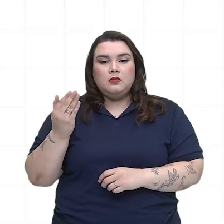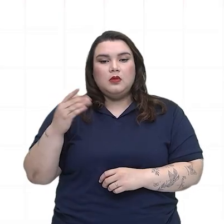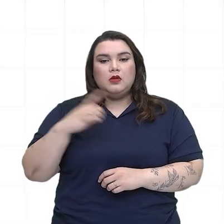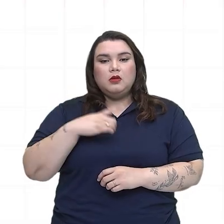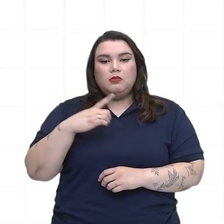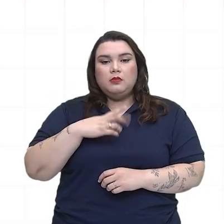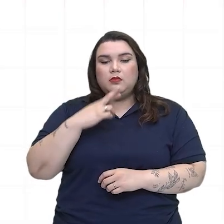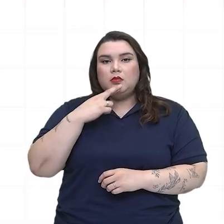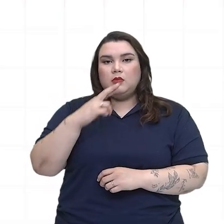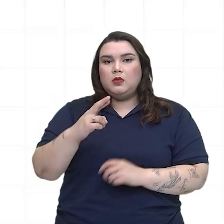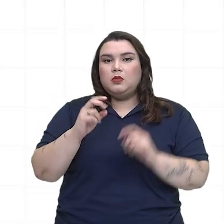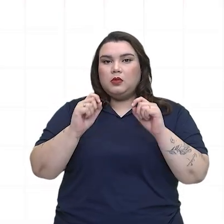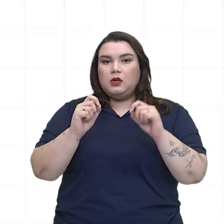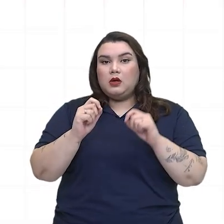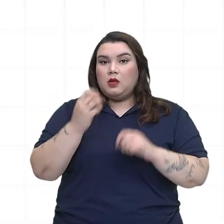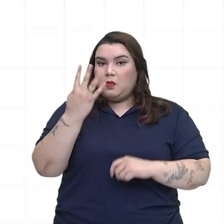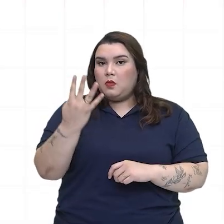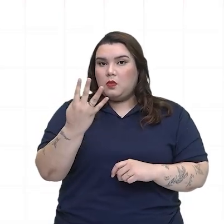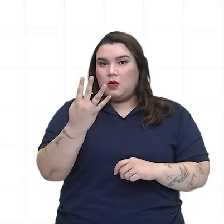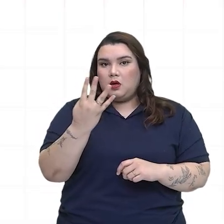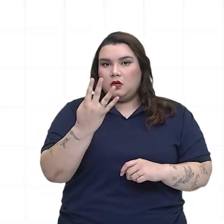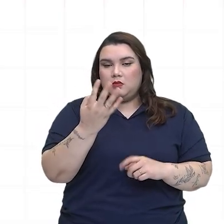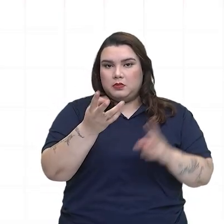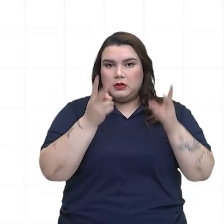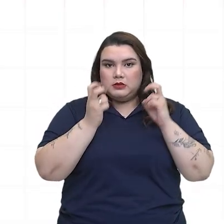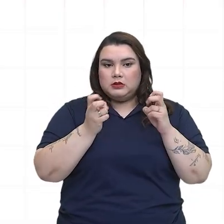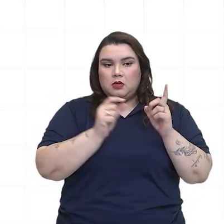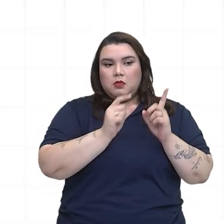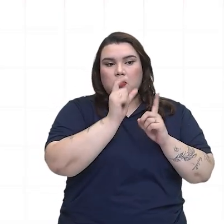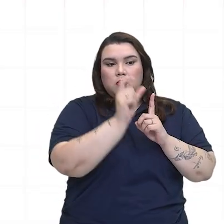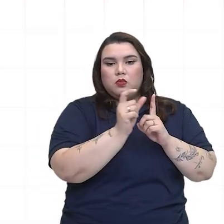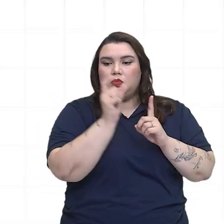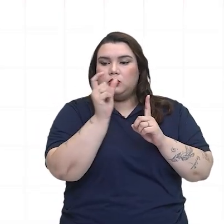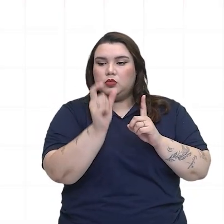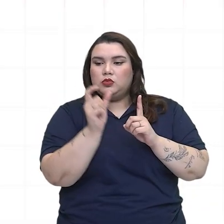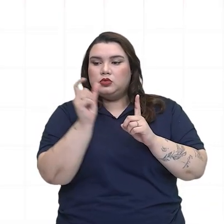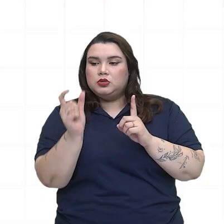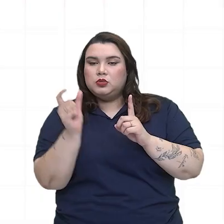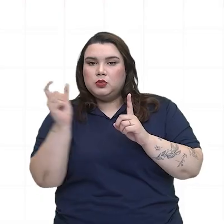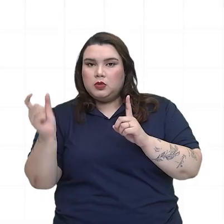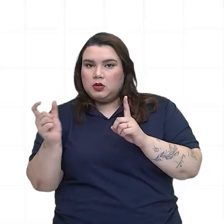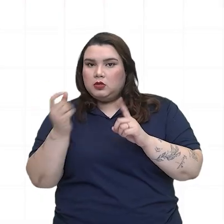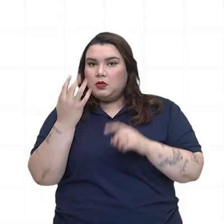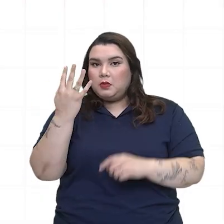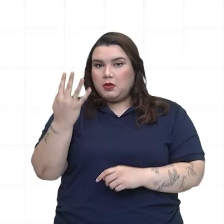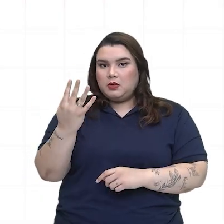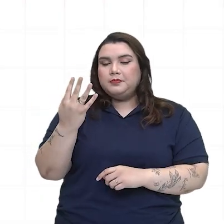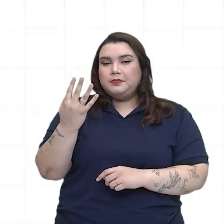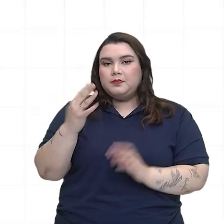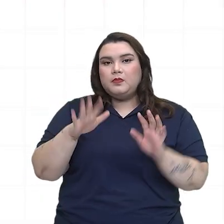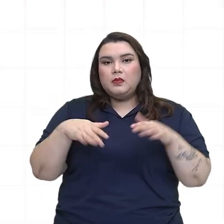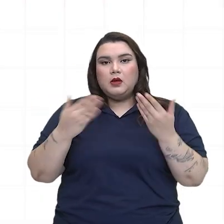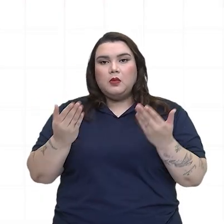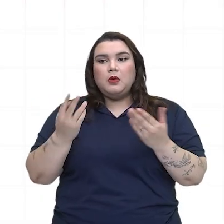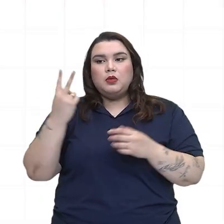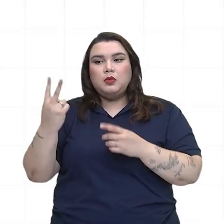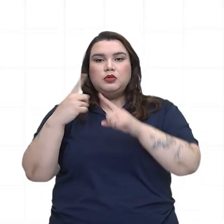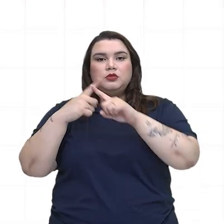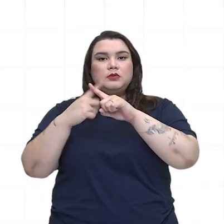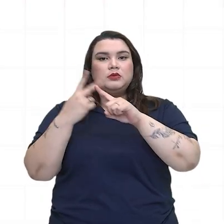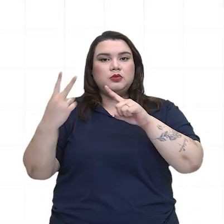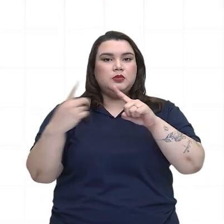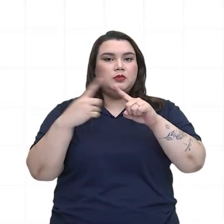tem 4 fatores iguais a 2, sendo que a gente vai multiplicar ele por ele mesmo 4 vezes.